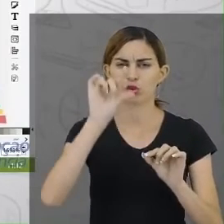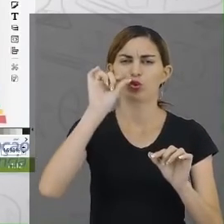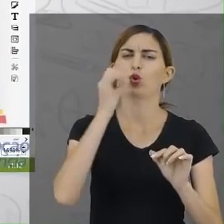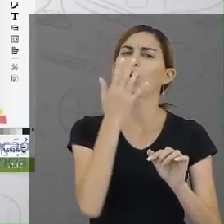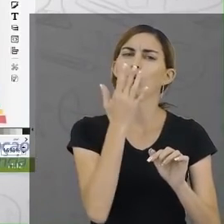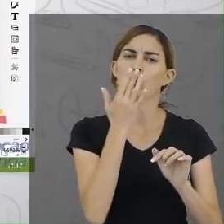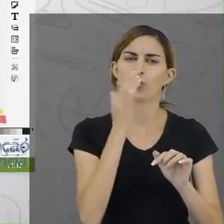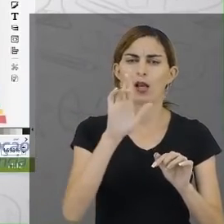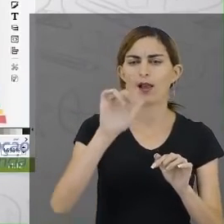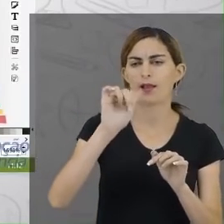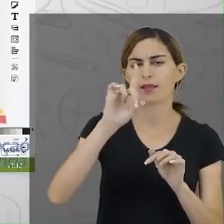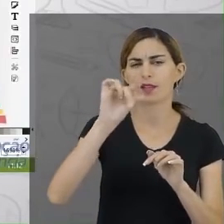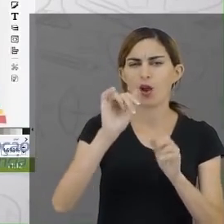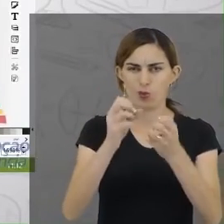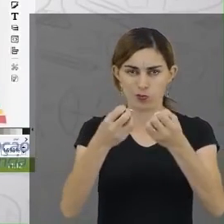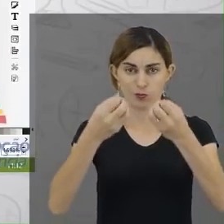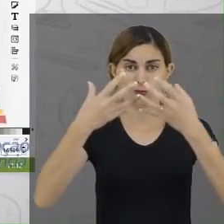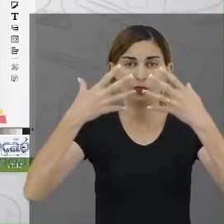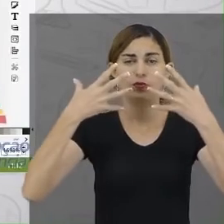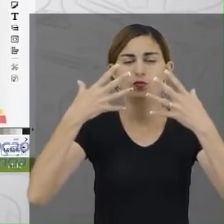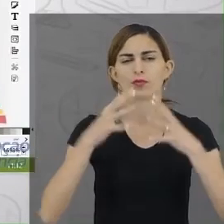colocar aqui no modelo radial